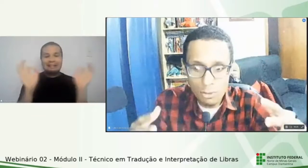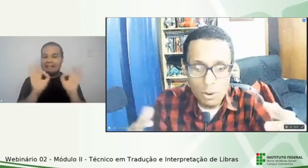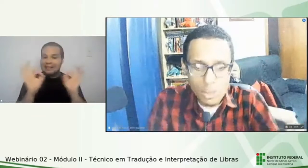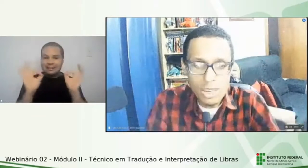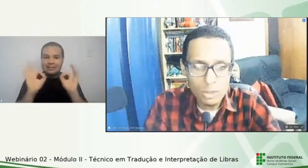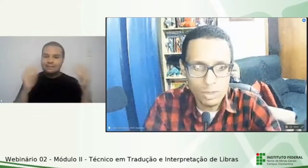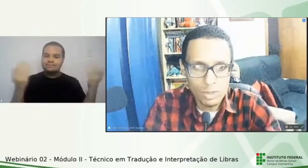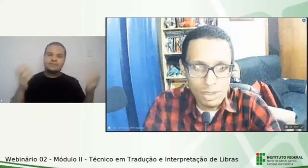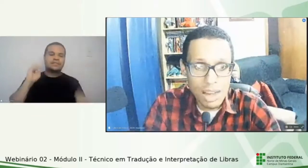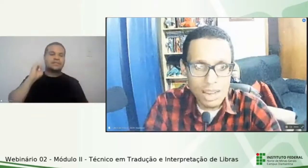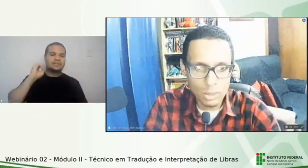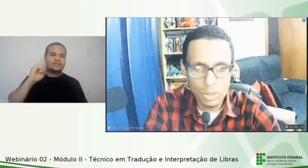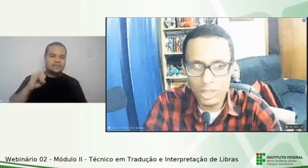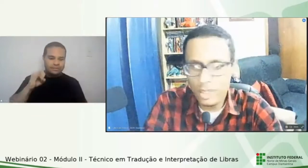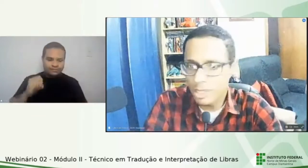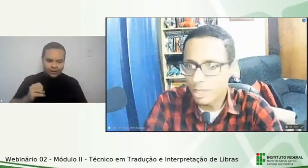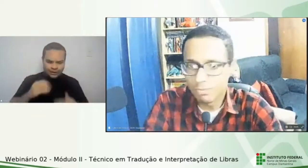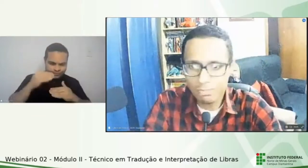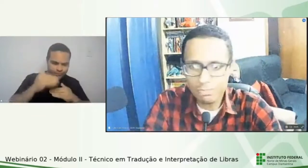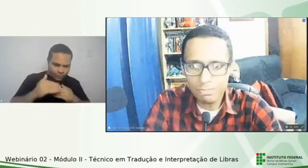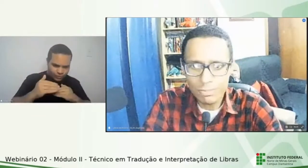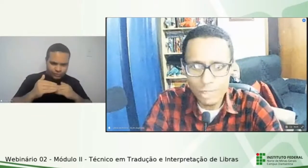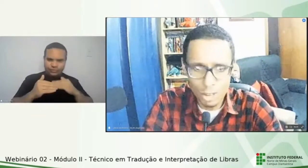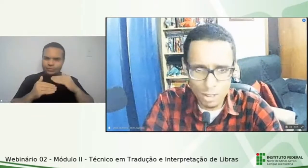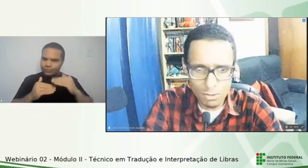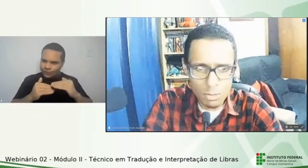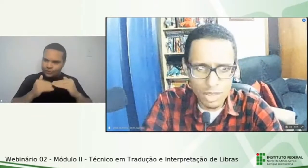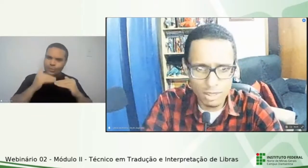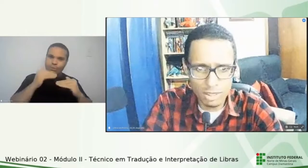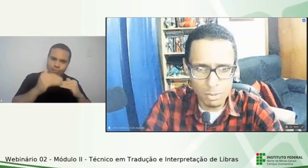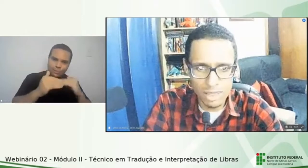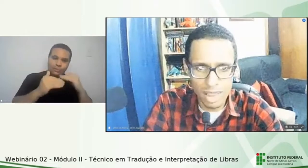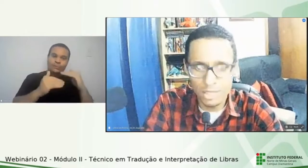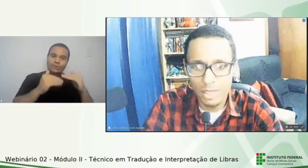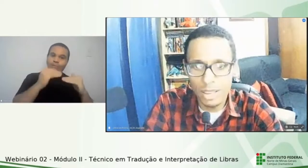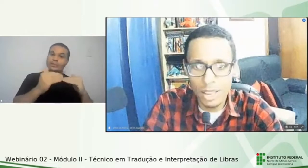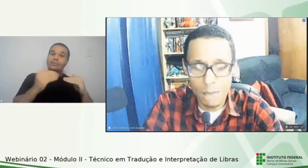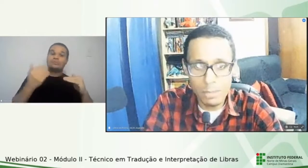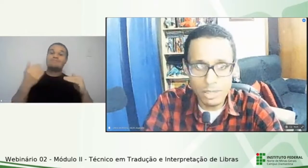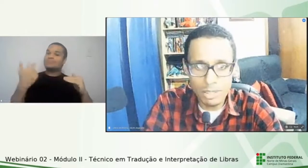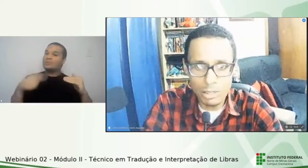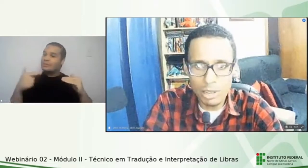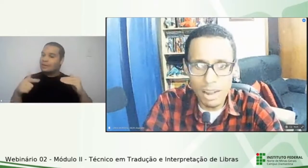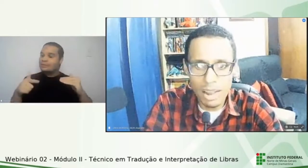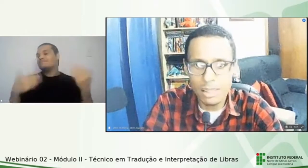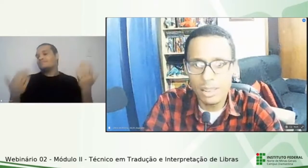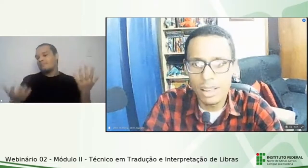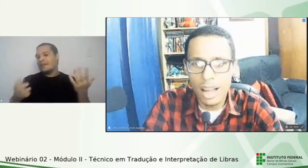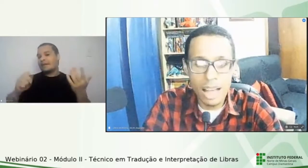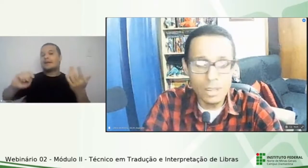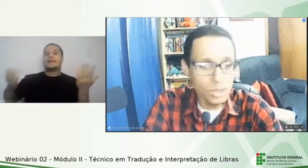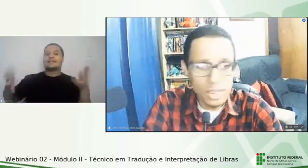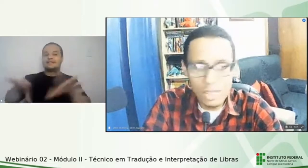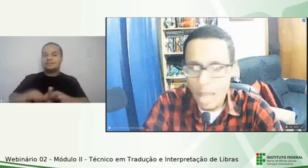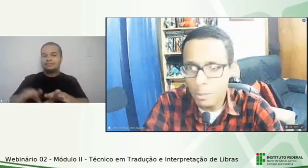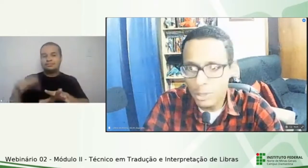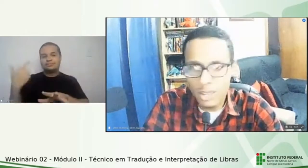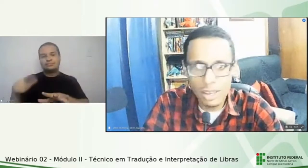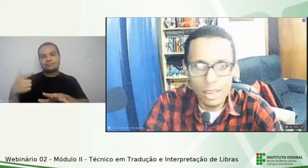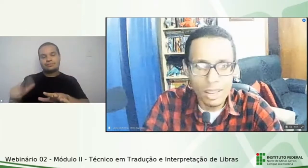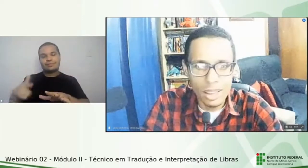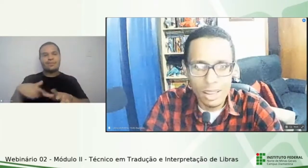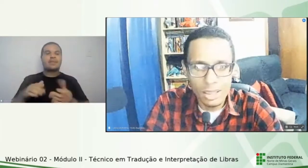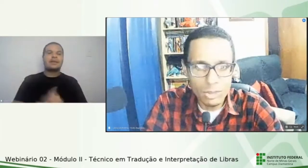não for isso, não levar isso adiante, nós não vamos ter acessibilidade. É preciso levar. Ah, não tem intérprete,